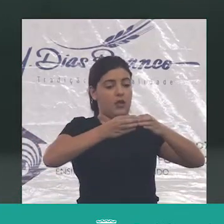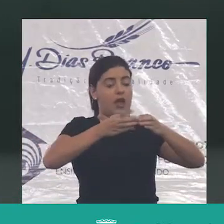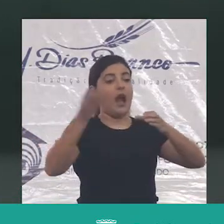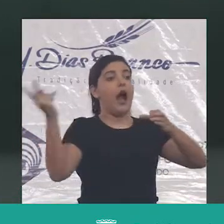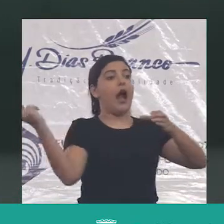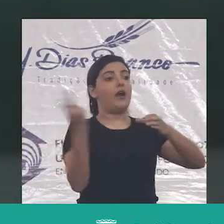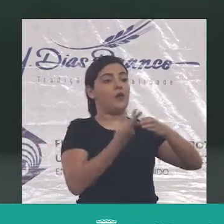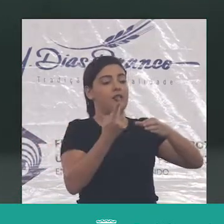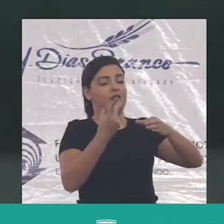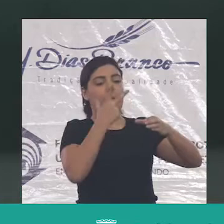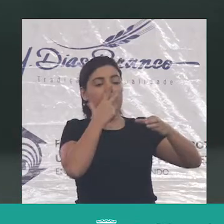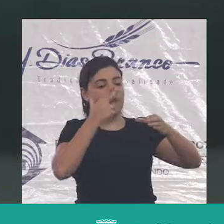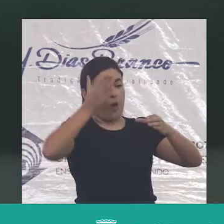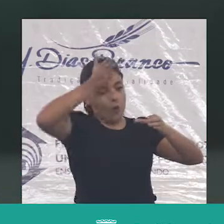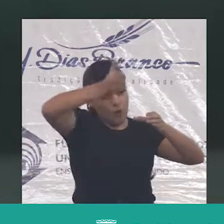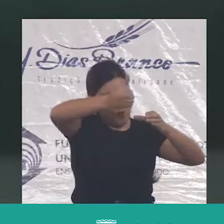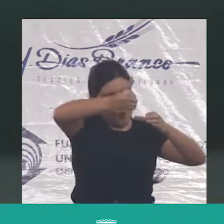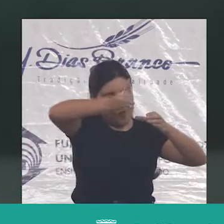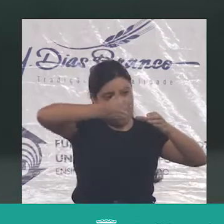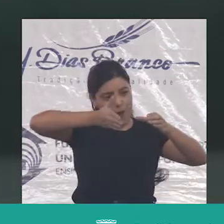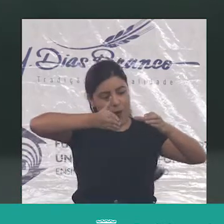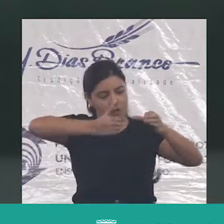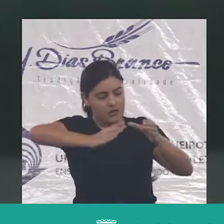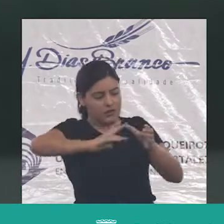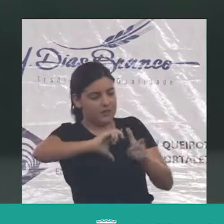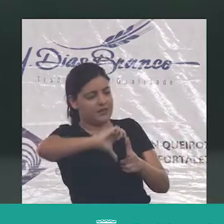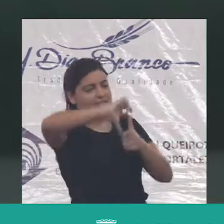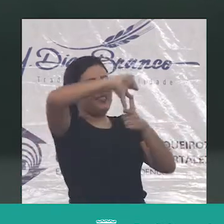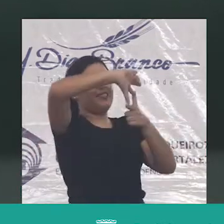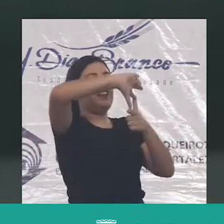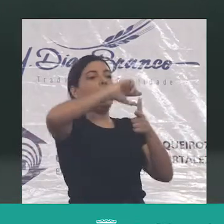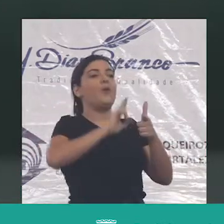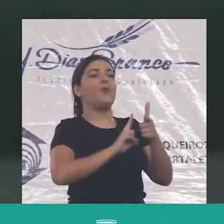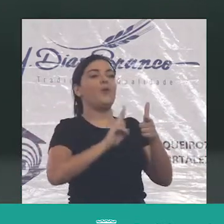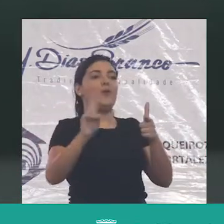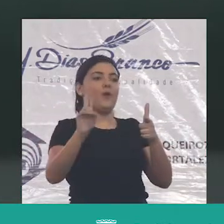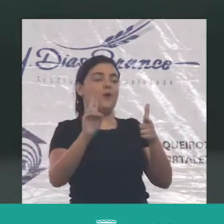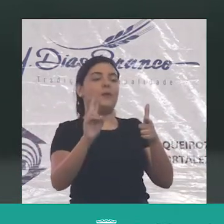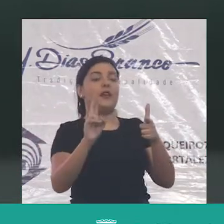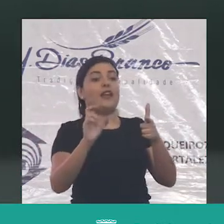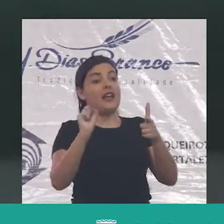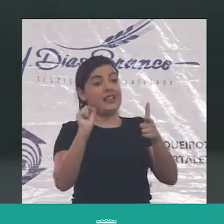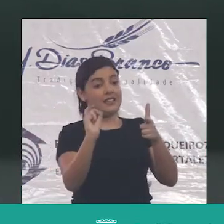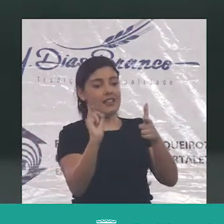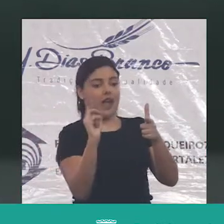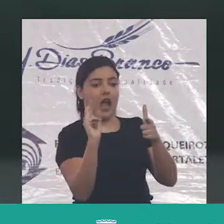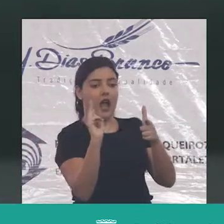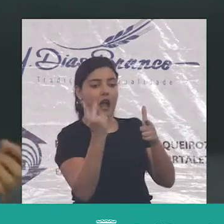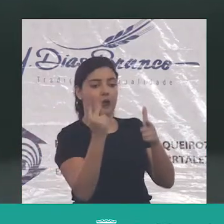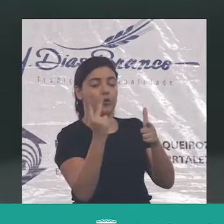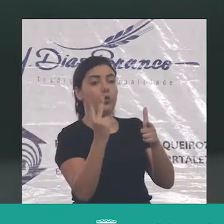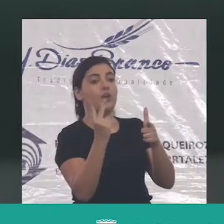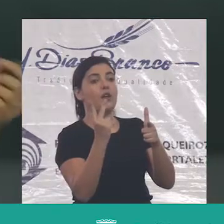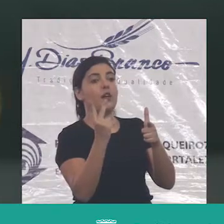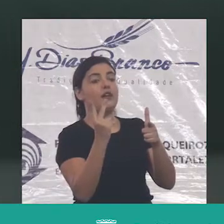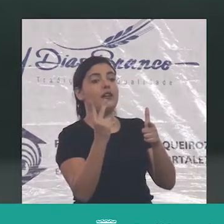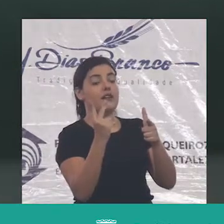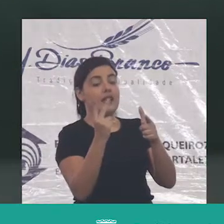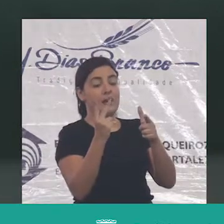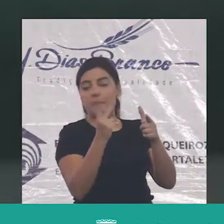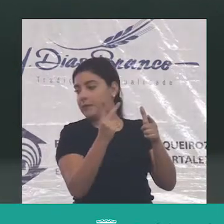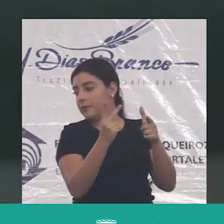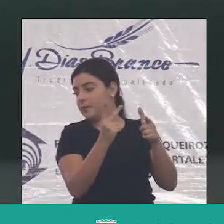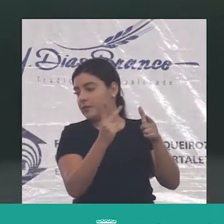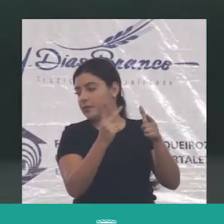quadrado. Quando é que vai ser um quadrado isso aí? Quando a altura for igual a quem? Ao